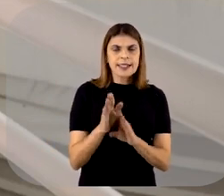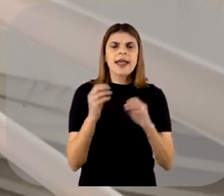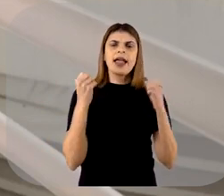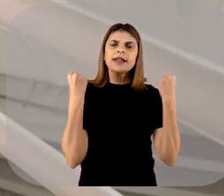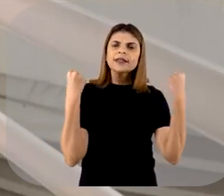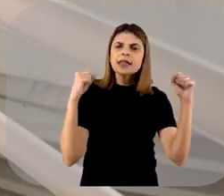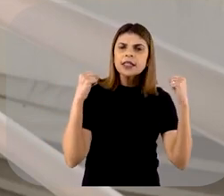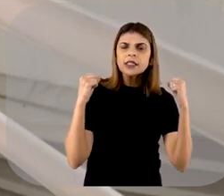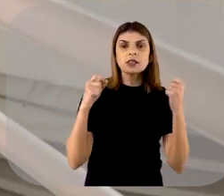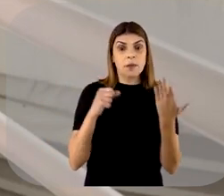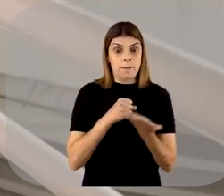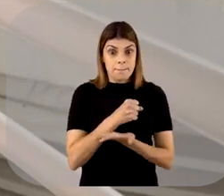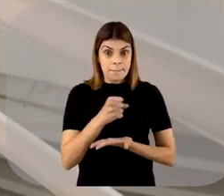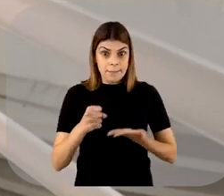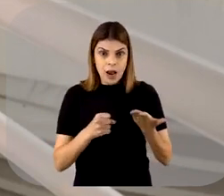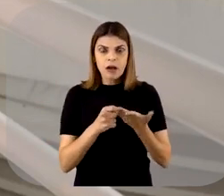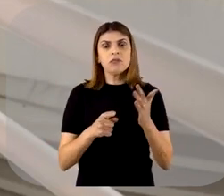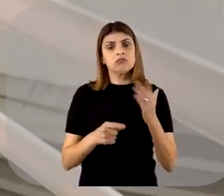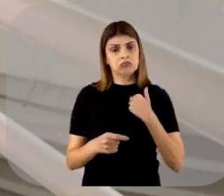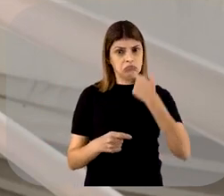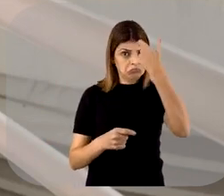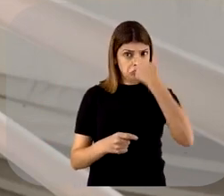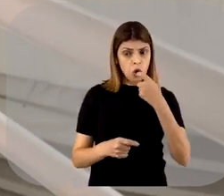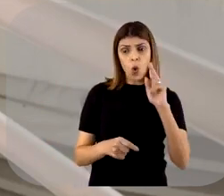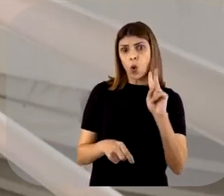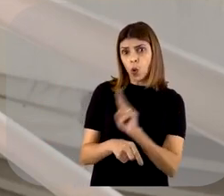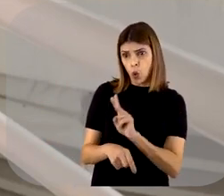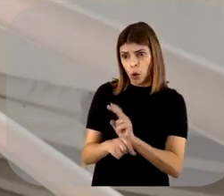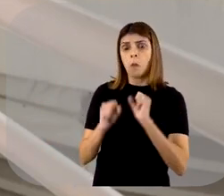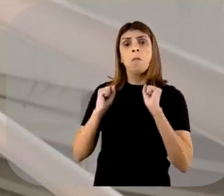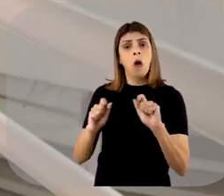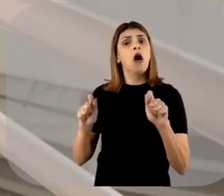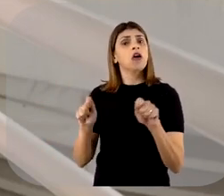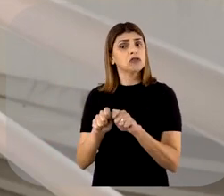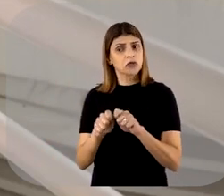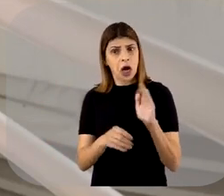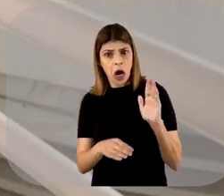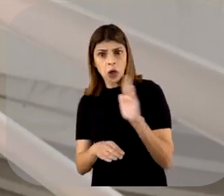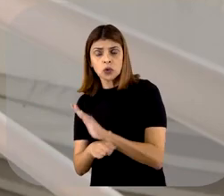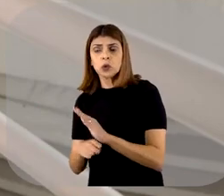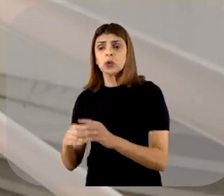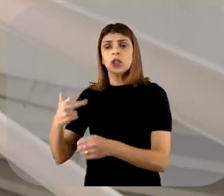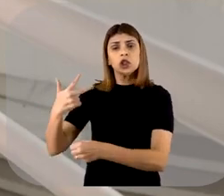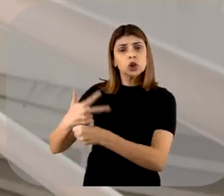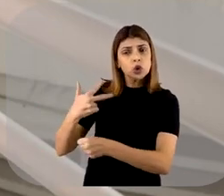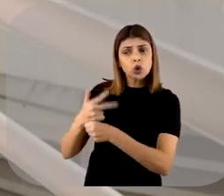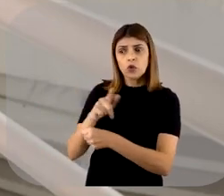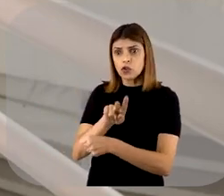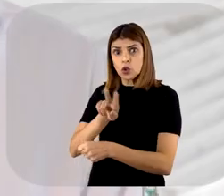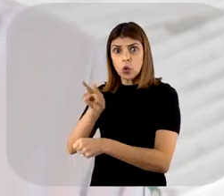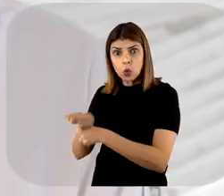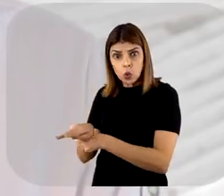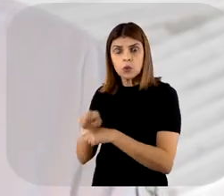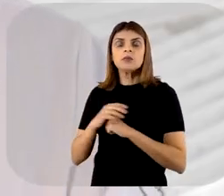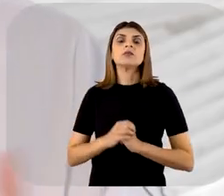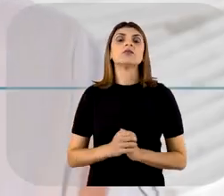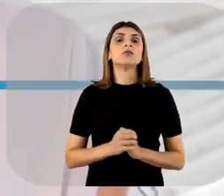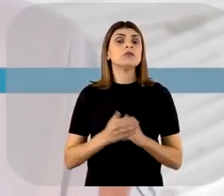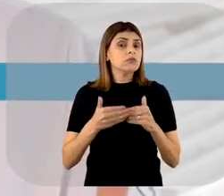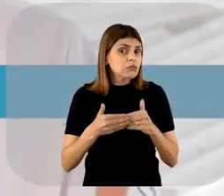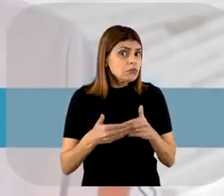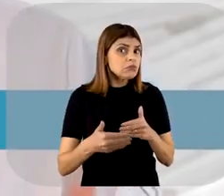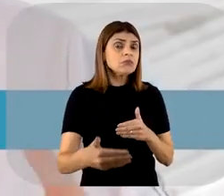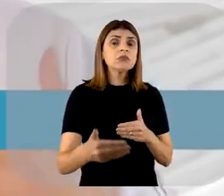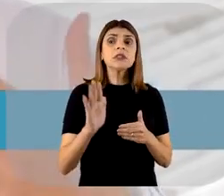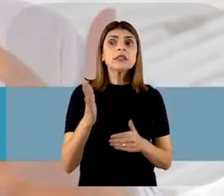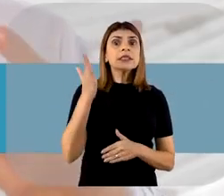exercícios básicos que você, cuidador, poderá fazer com o seu idoso, com a pessoa idosa que você cuida, de início